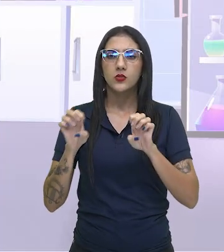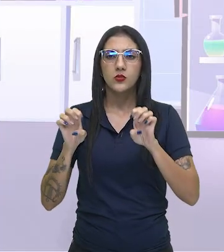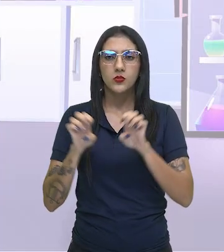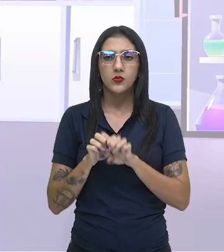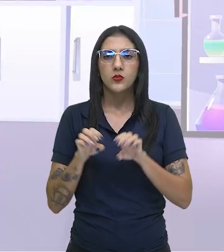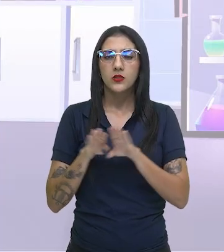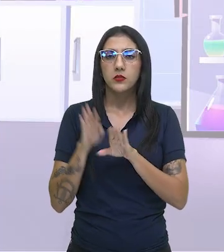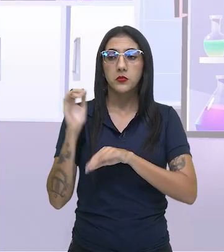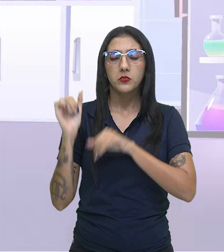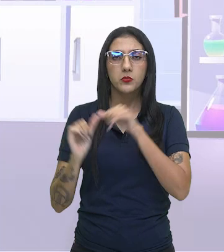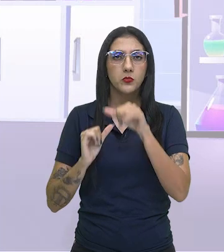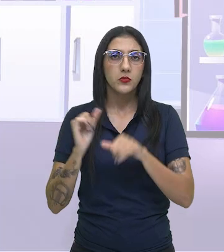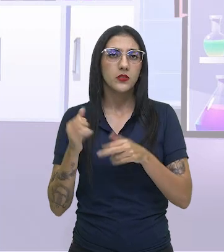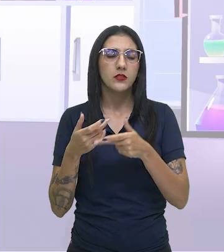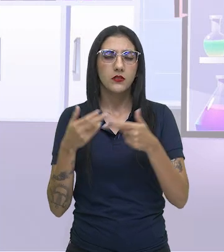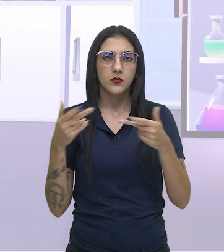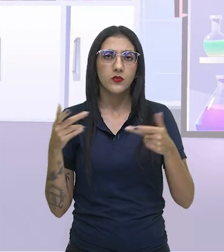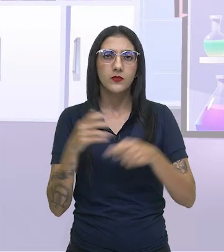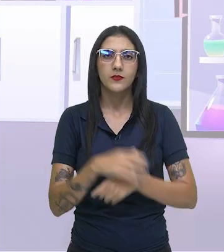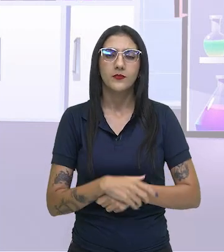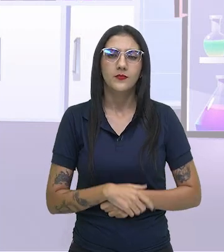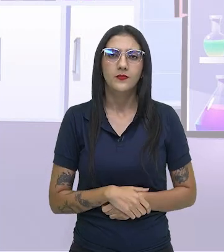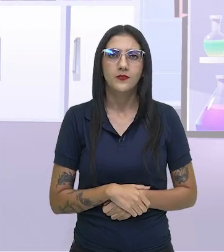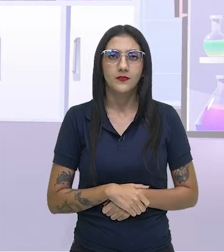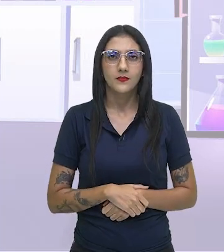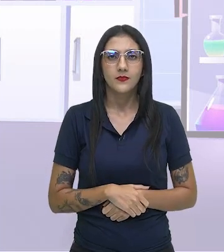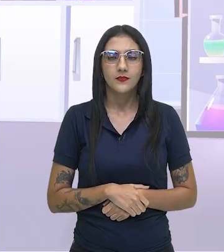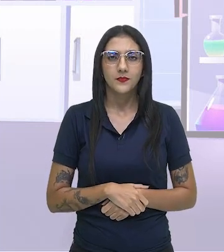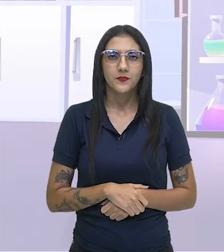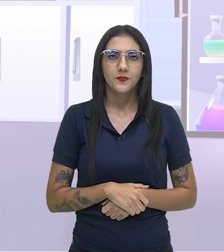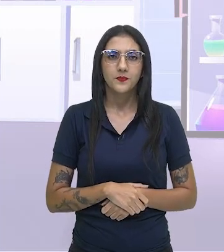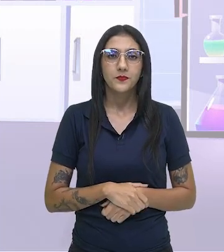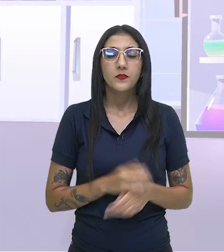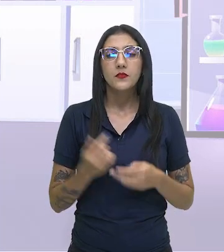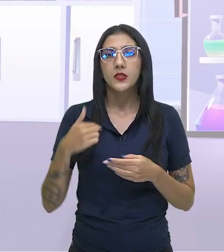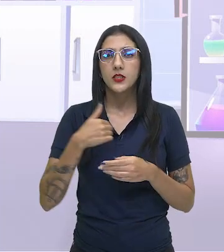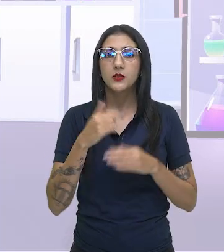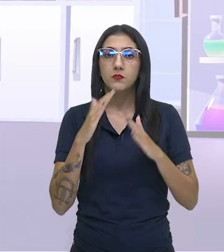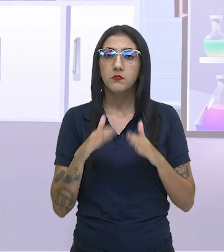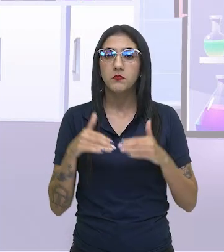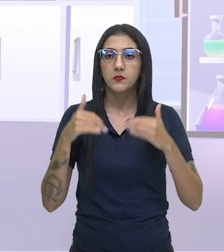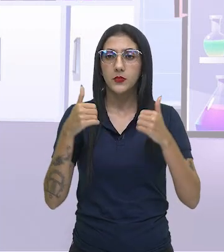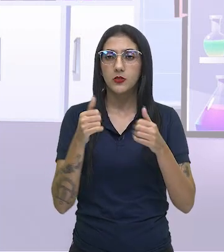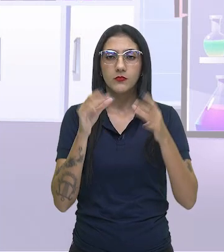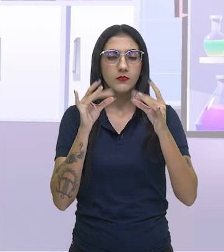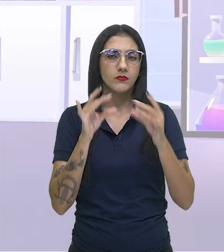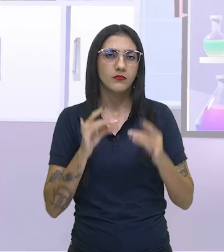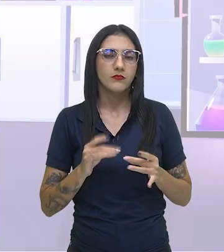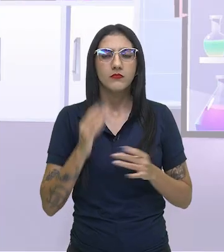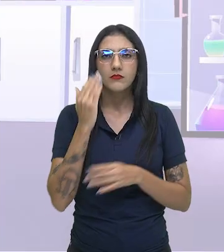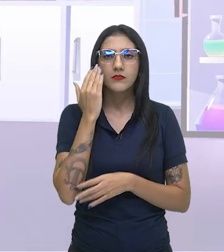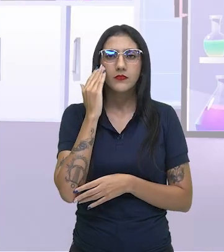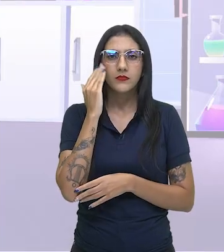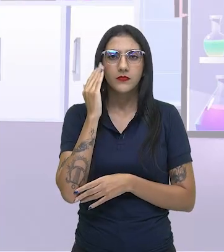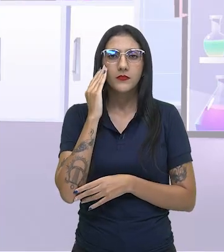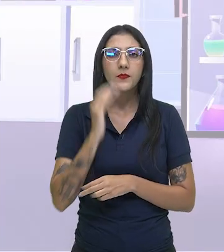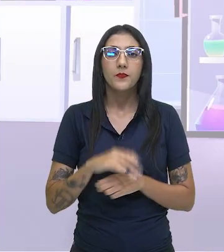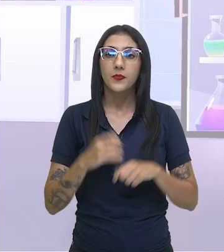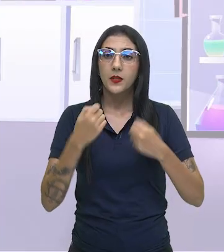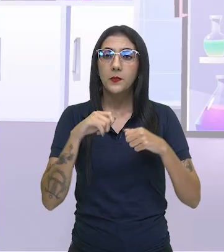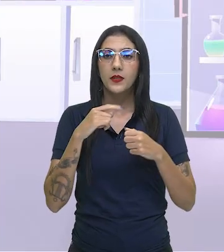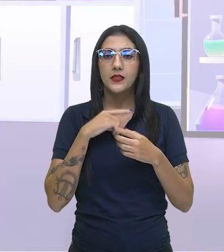e transformações. Para a gente entender a química, a gente precisa ter